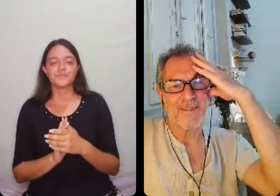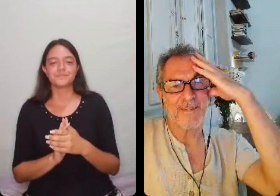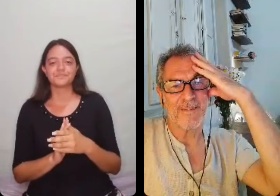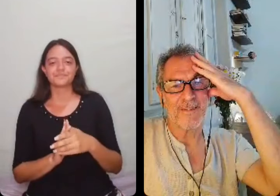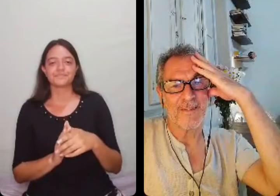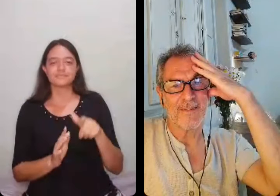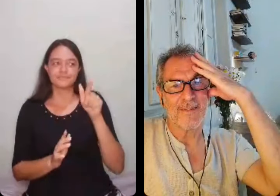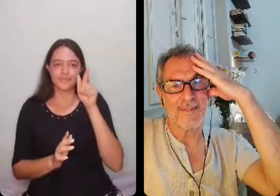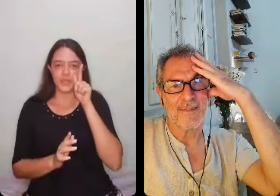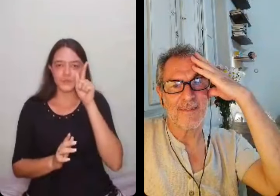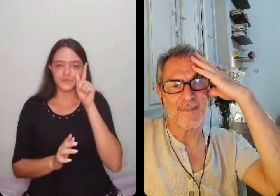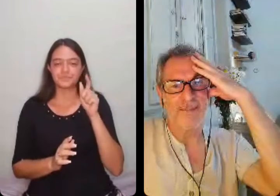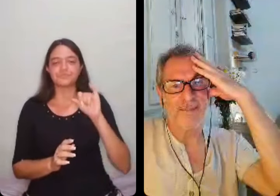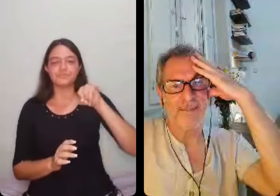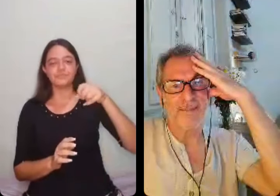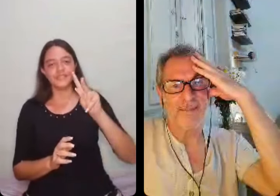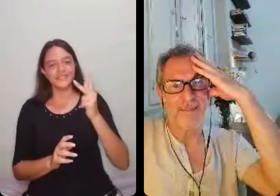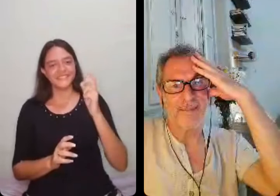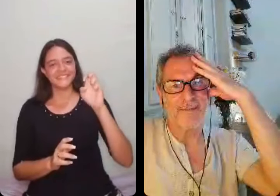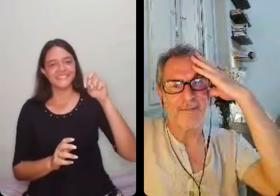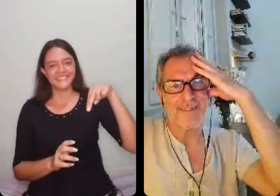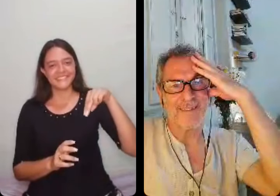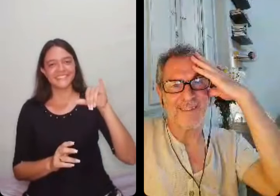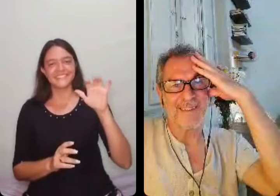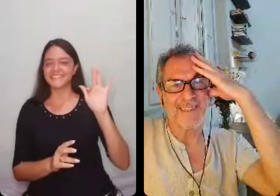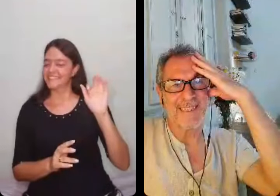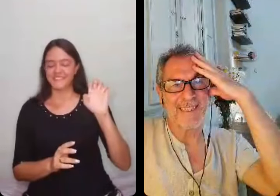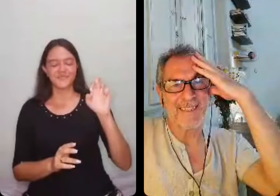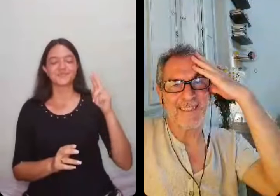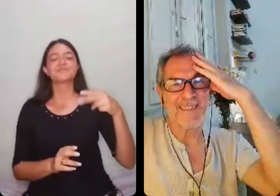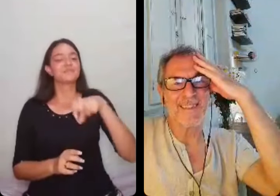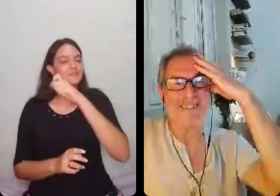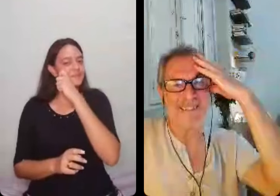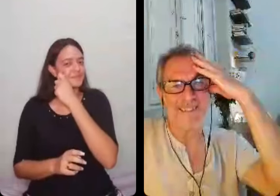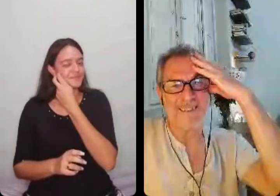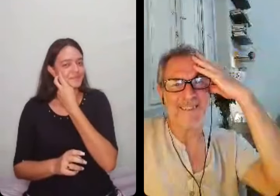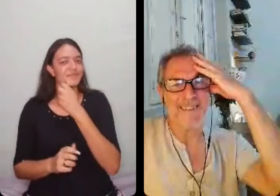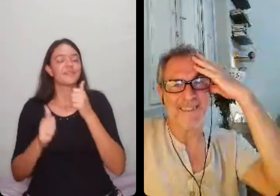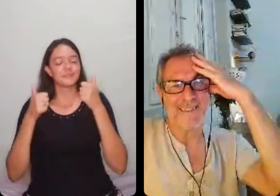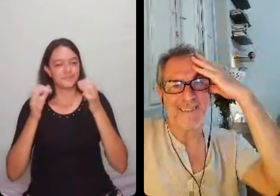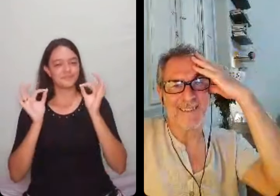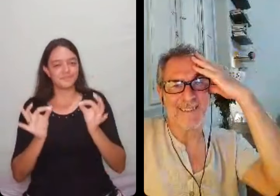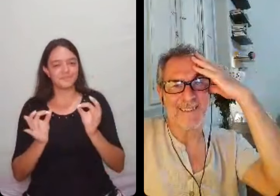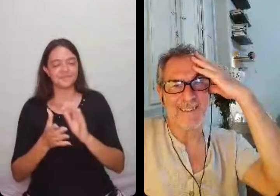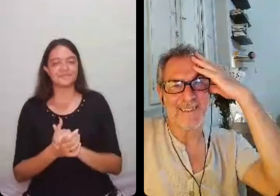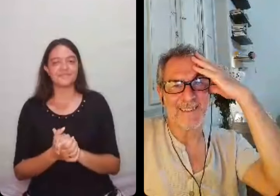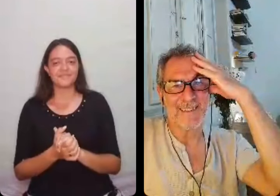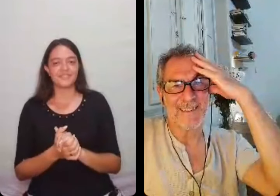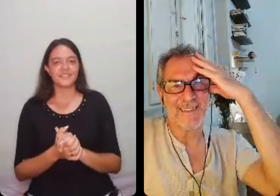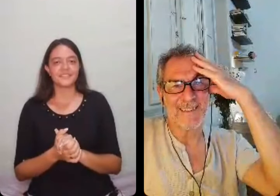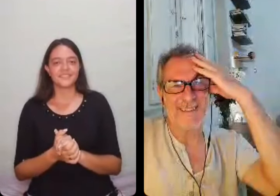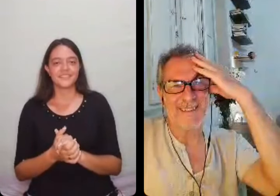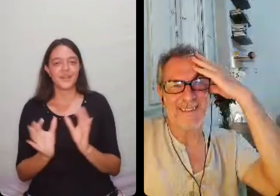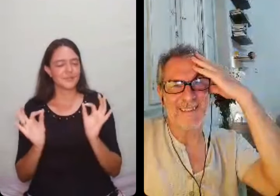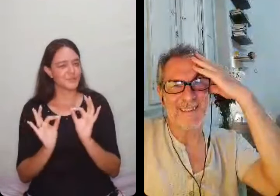Jennifer, não errei os nomes, né, tá certo aí, Jennifer? Tá, então sou ótima de memória.